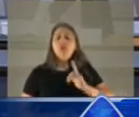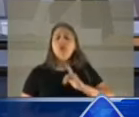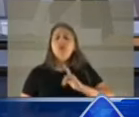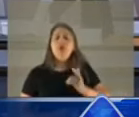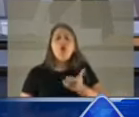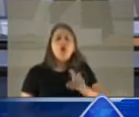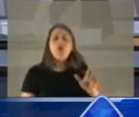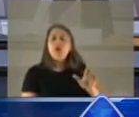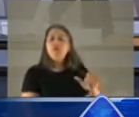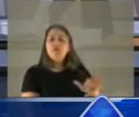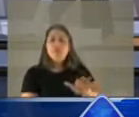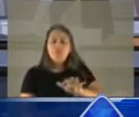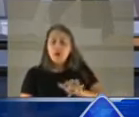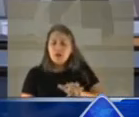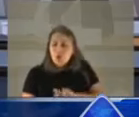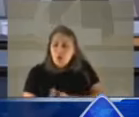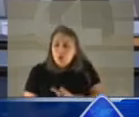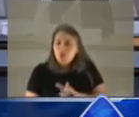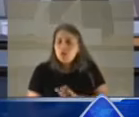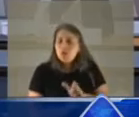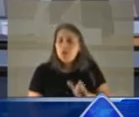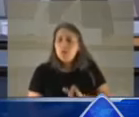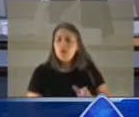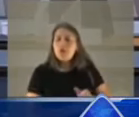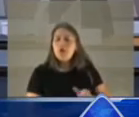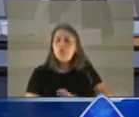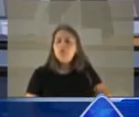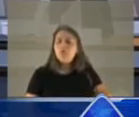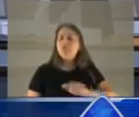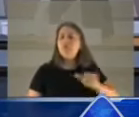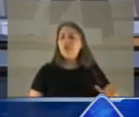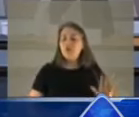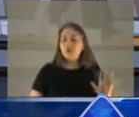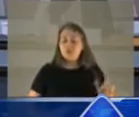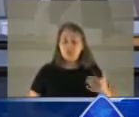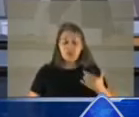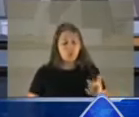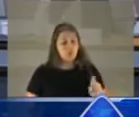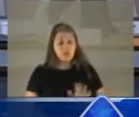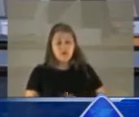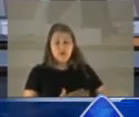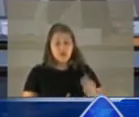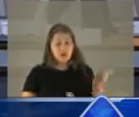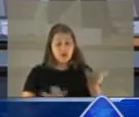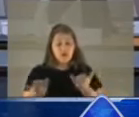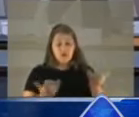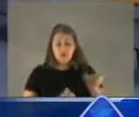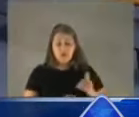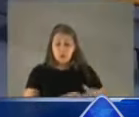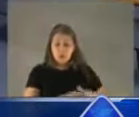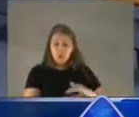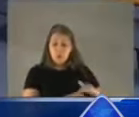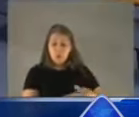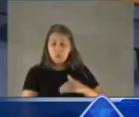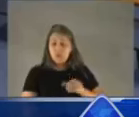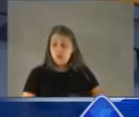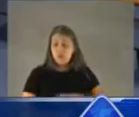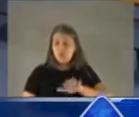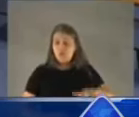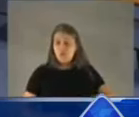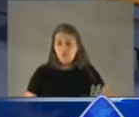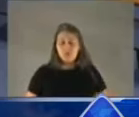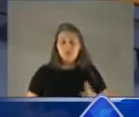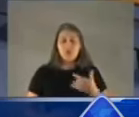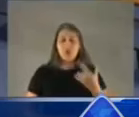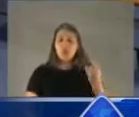alguma influência de algum aconselhamento paralelo? Olha, eu não tive informações sobre um aconselhamento paralelo. Eu não encontrei